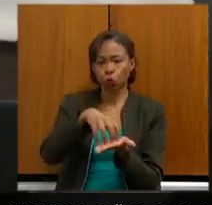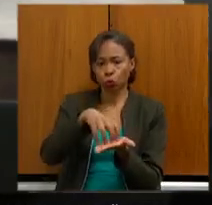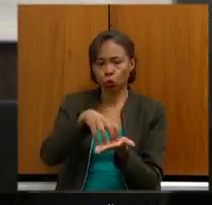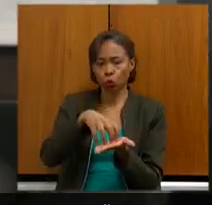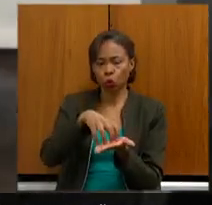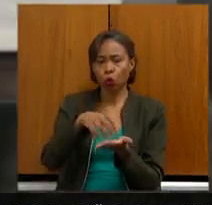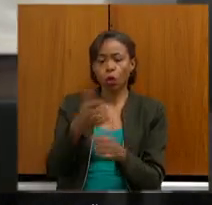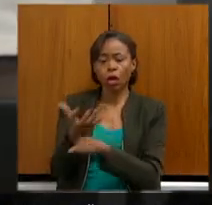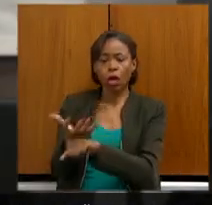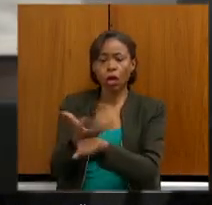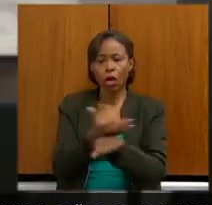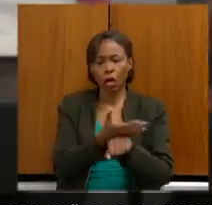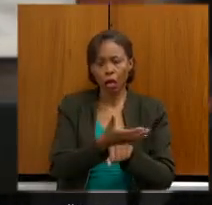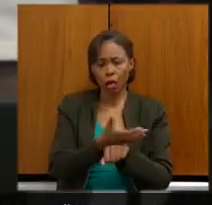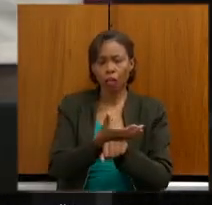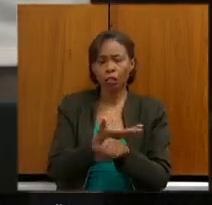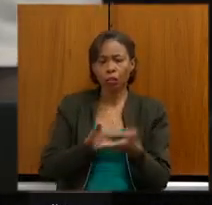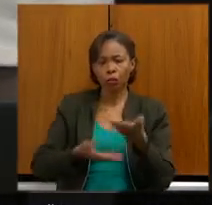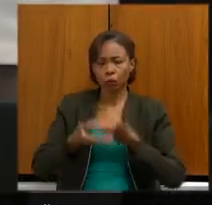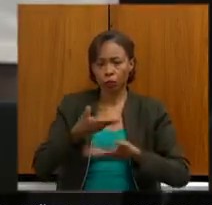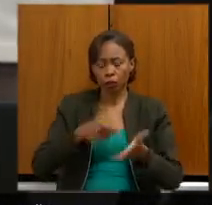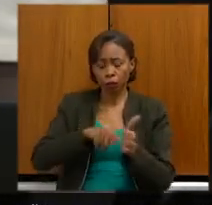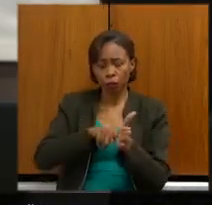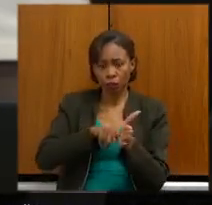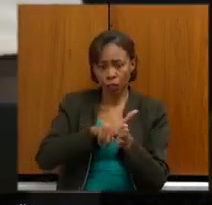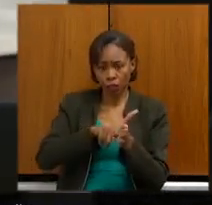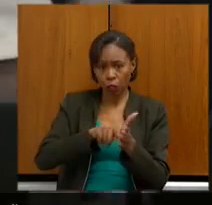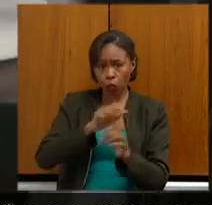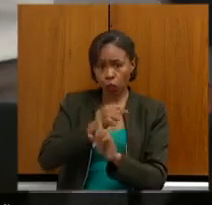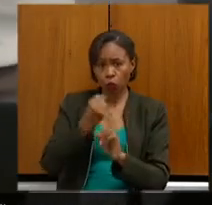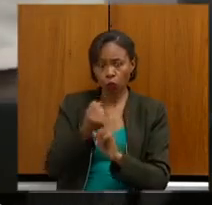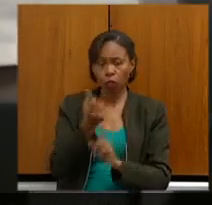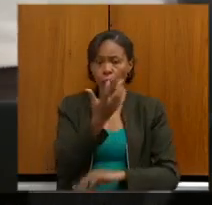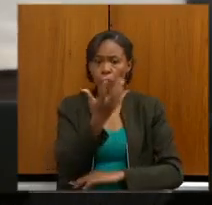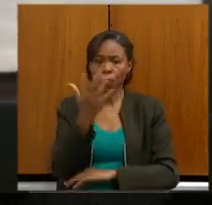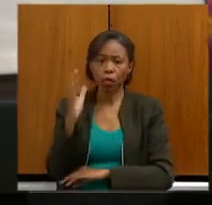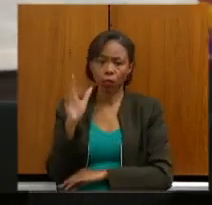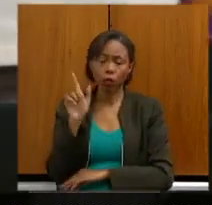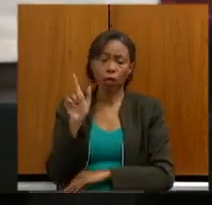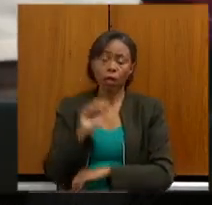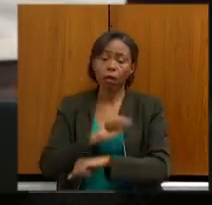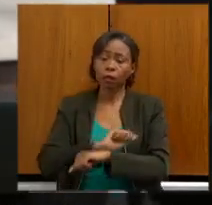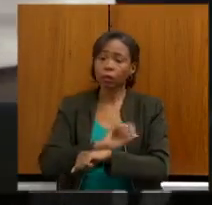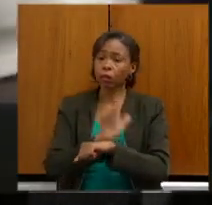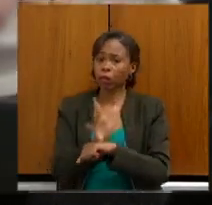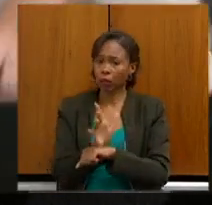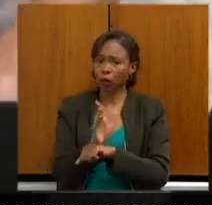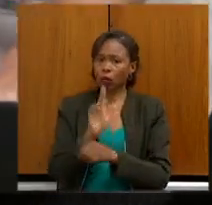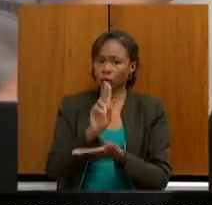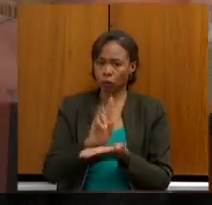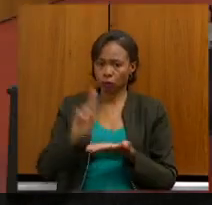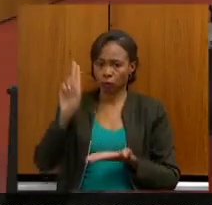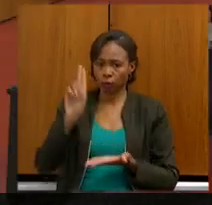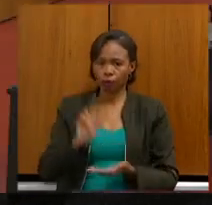interdisciplinar de investigação socioambiental da Universidade Estadual de Montes Claros a